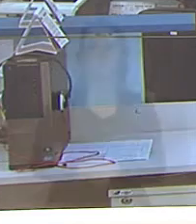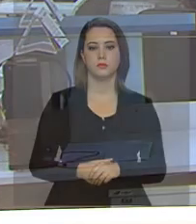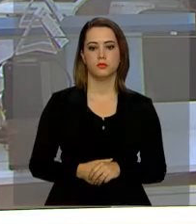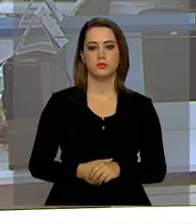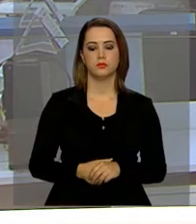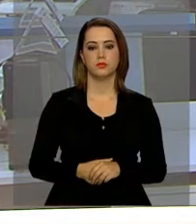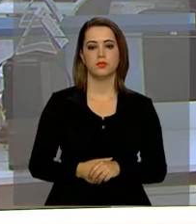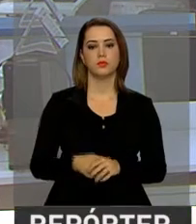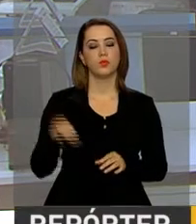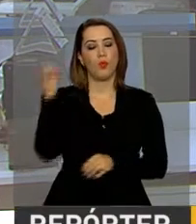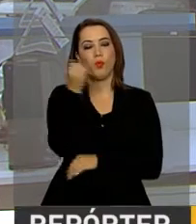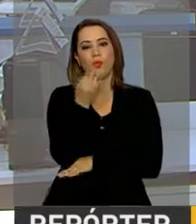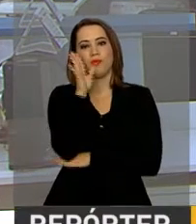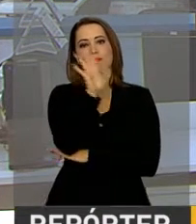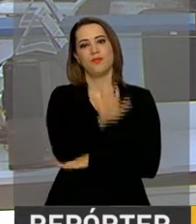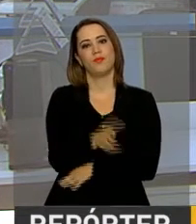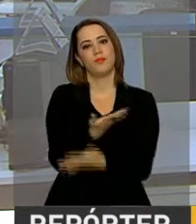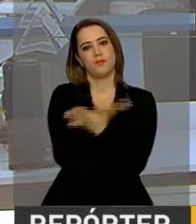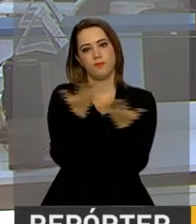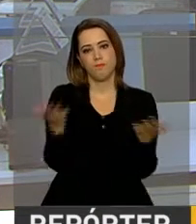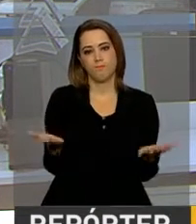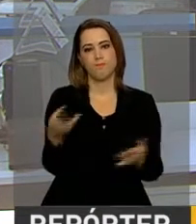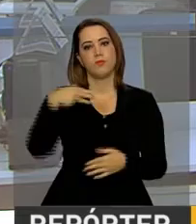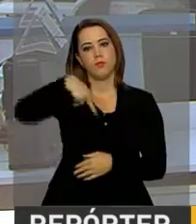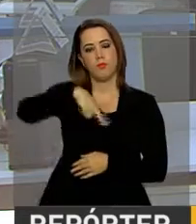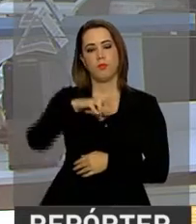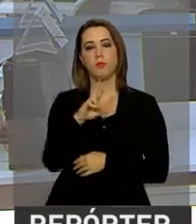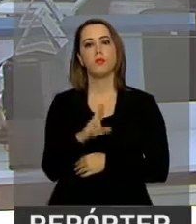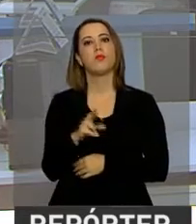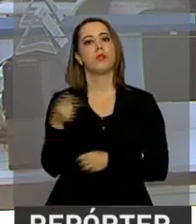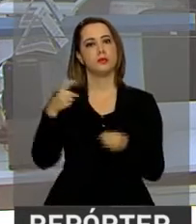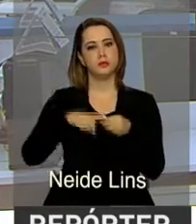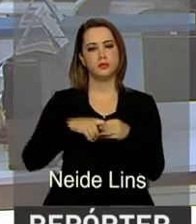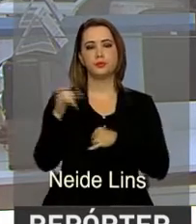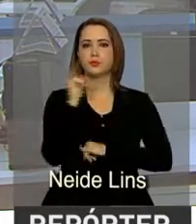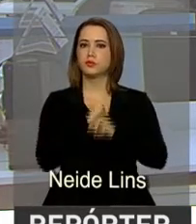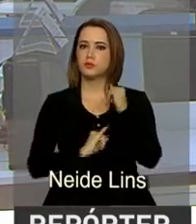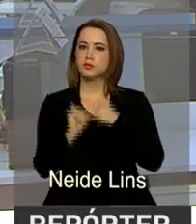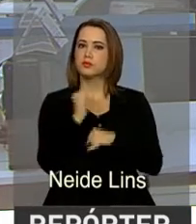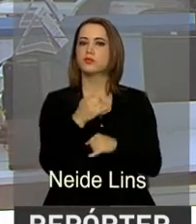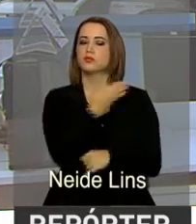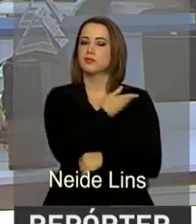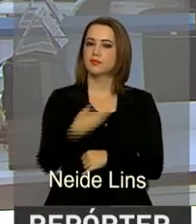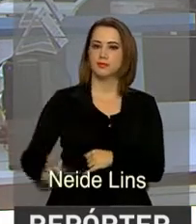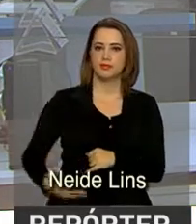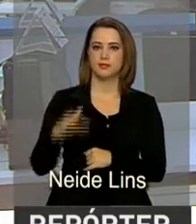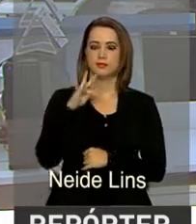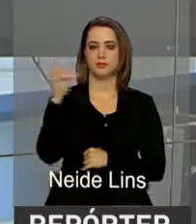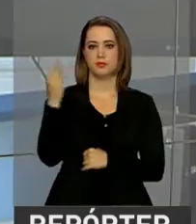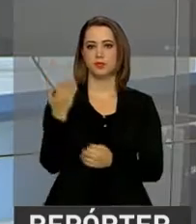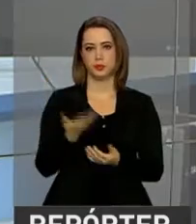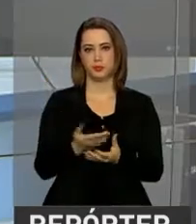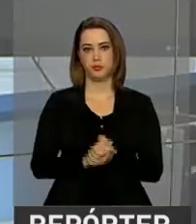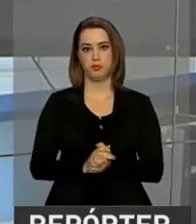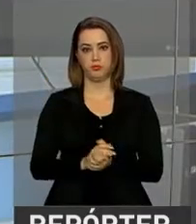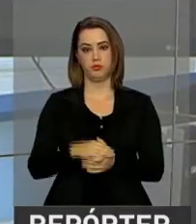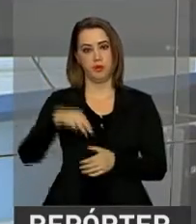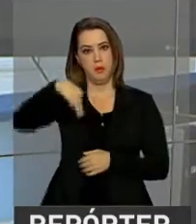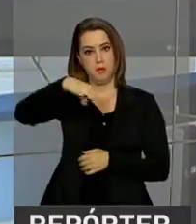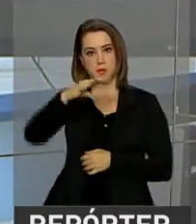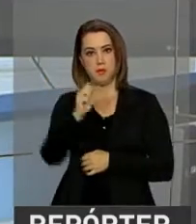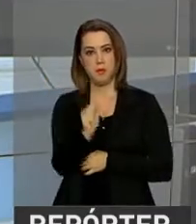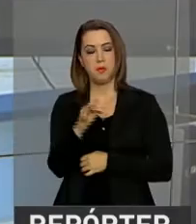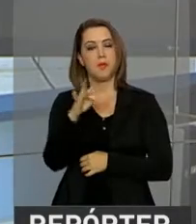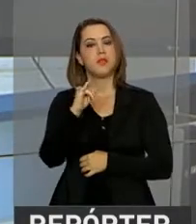olá uma boa tarde pra você o repórter nbr está de volta com as principais notícias do governo federal a meta fiscal